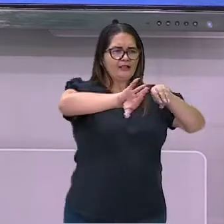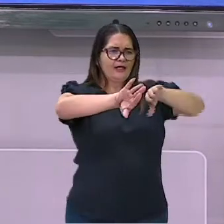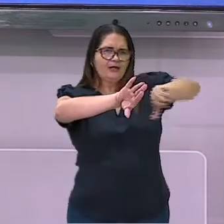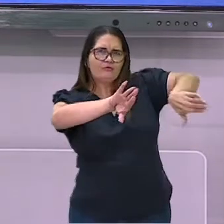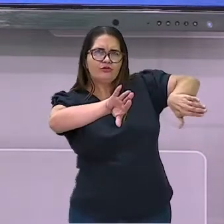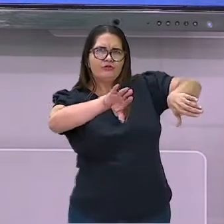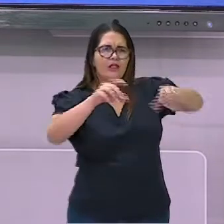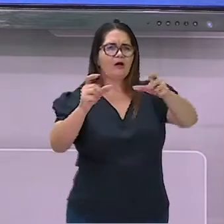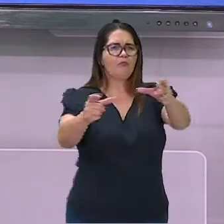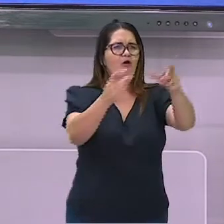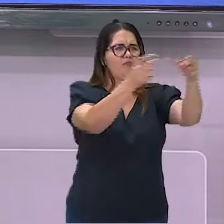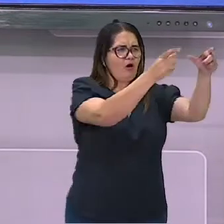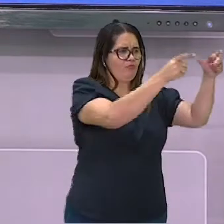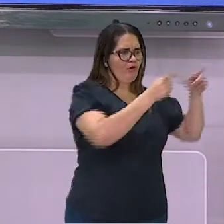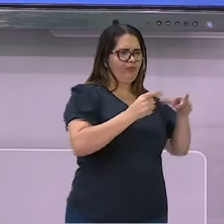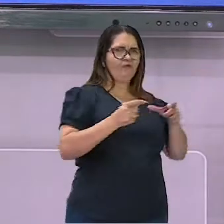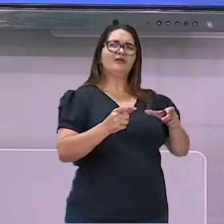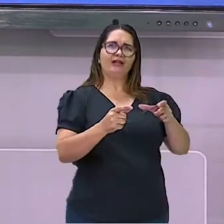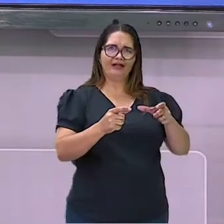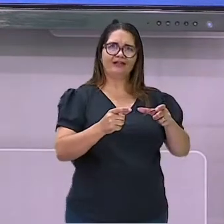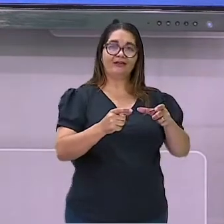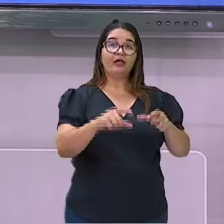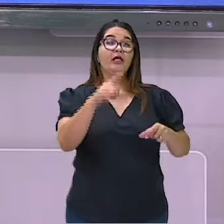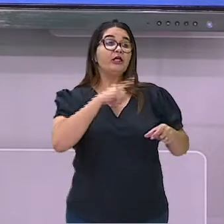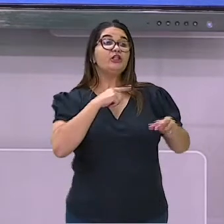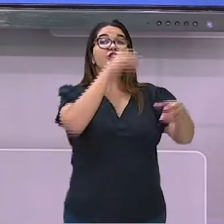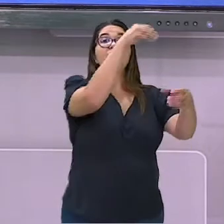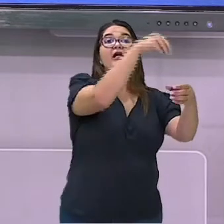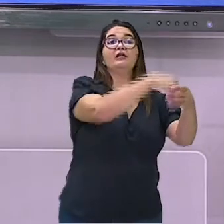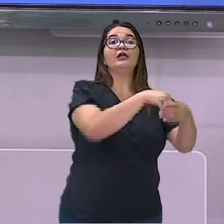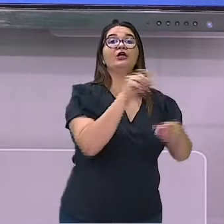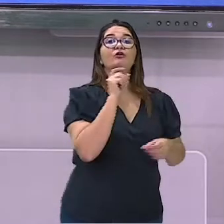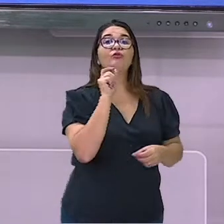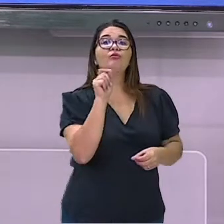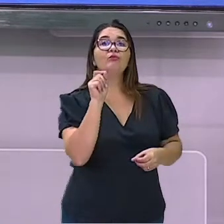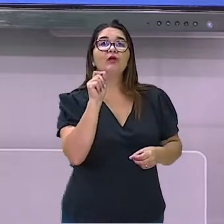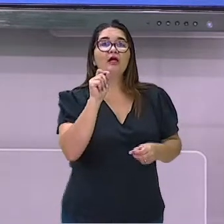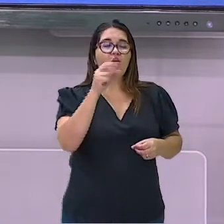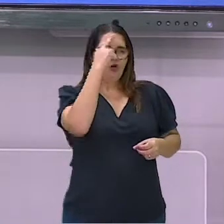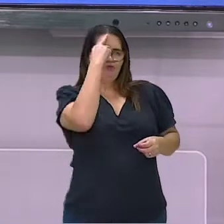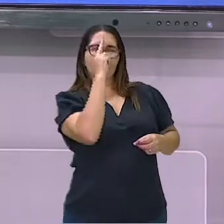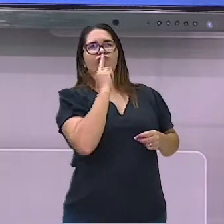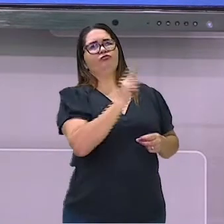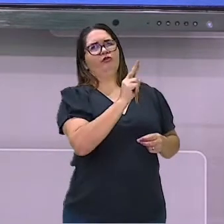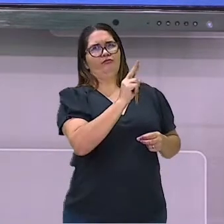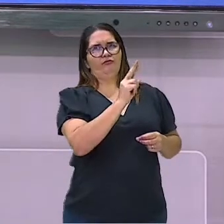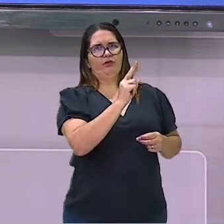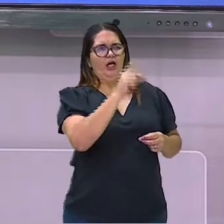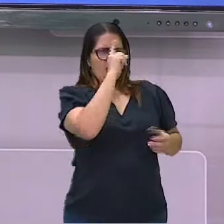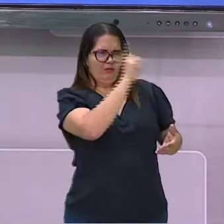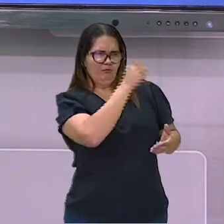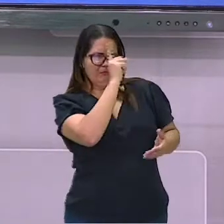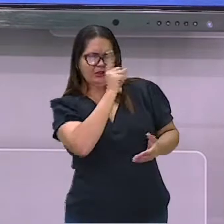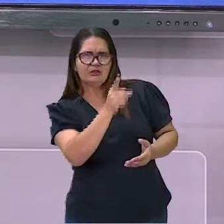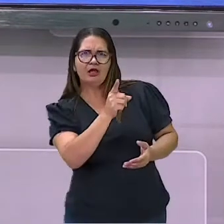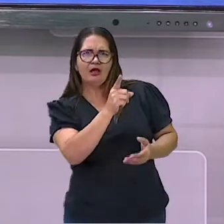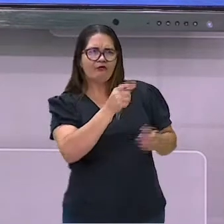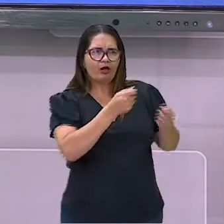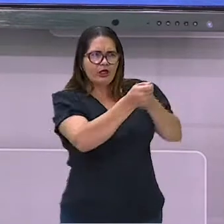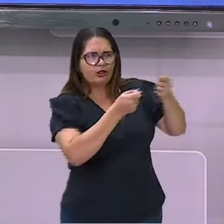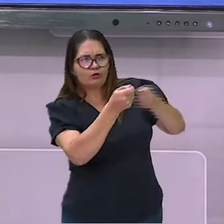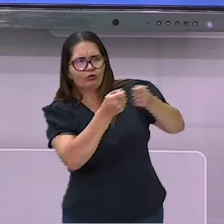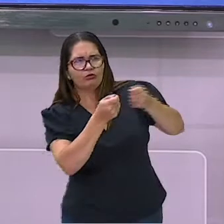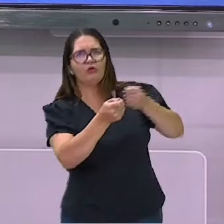único proprietário, o senhor de engenho. Esse modelo de economia agrícola, orientado